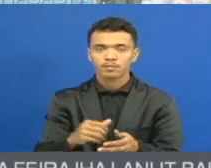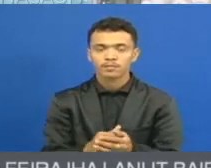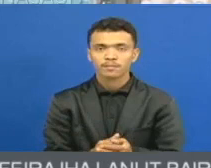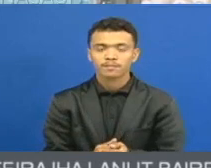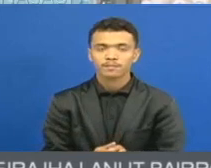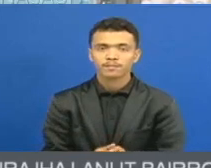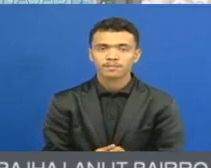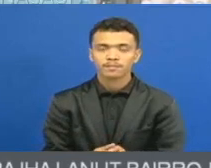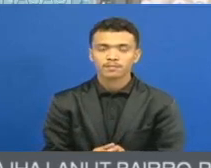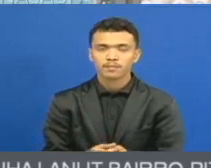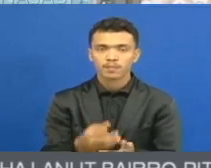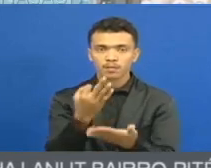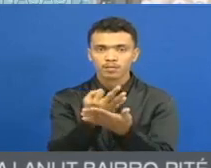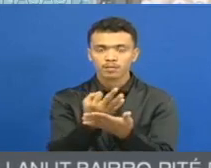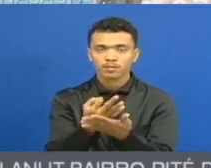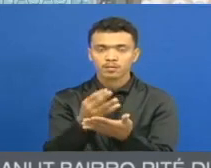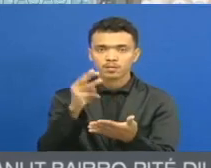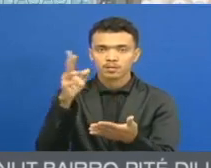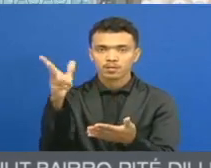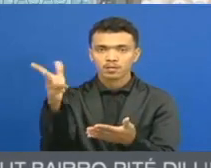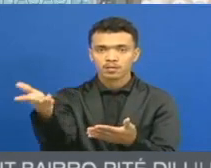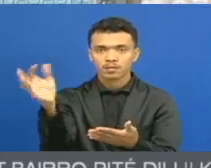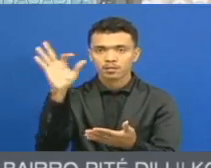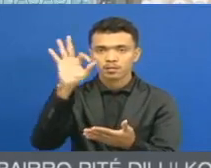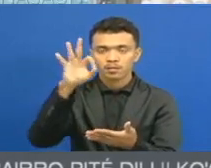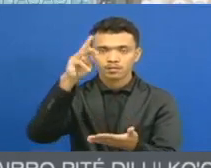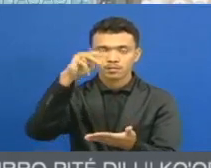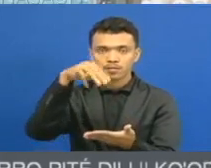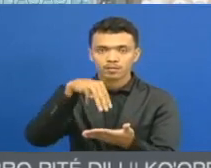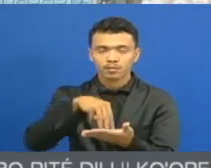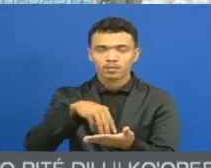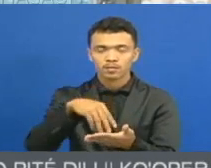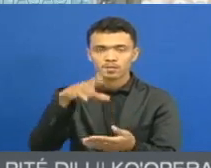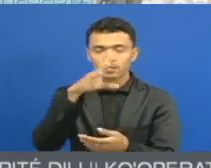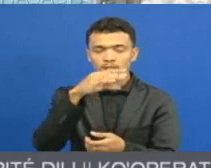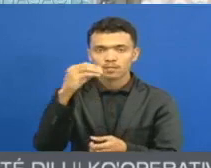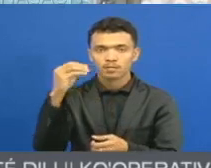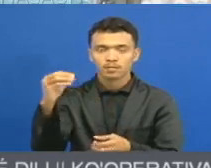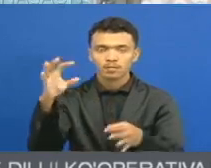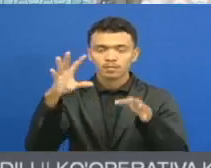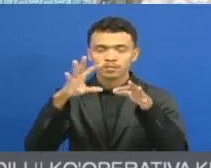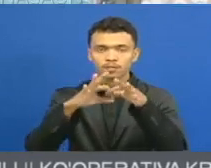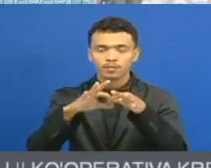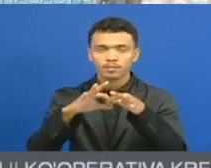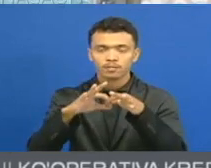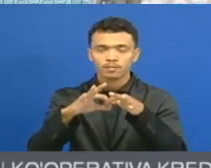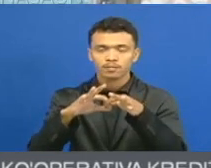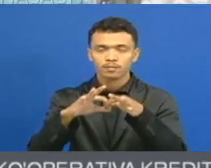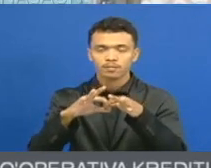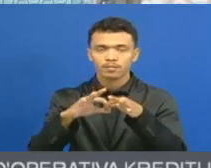acomoda capital basic 39 milhões e nomos acomoda membro indivíduo